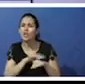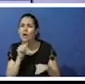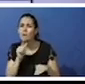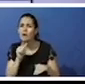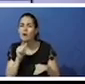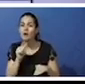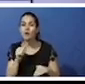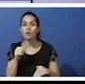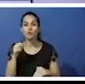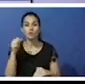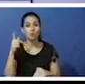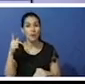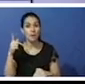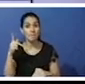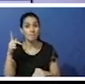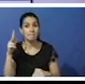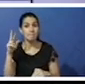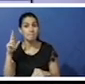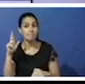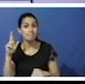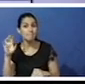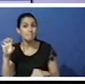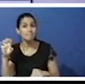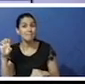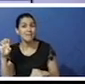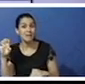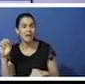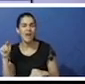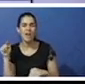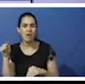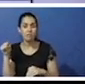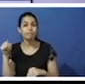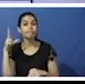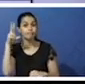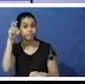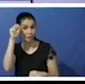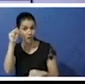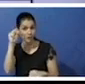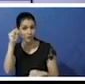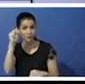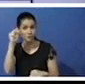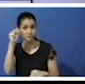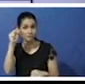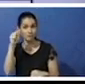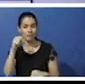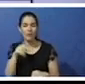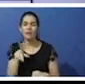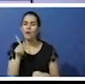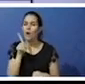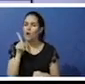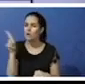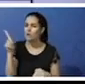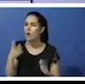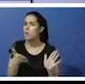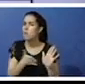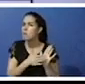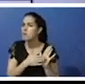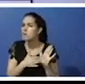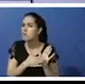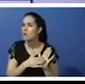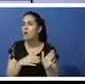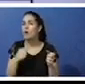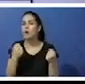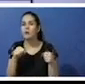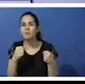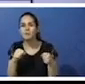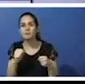Surpresa. Ó, o pre ficou mais comprido. É a sílaba mais forte. Então, aqui é uma proposta que a gente tem que colocar